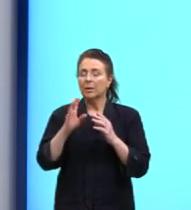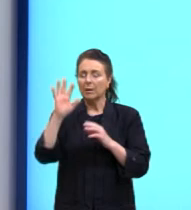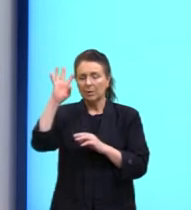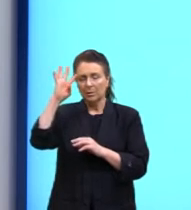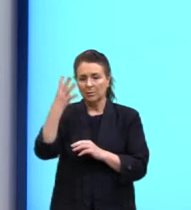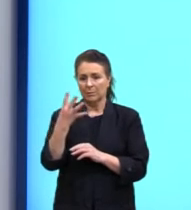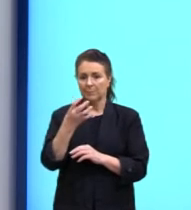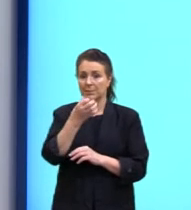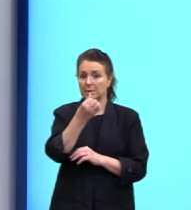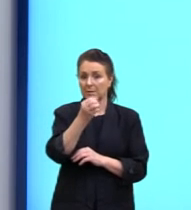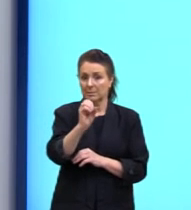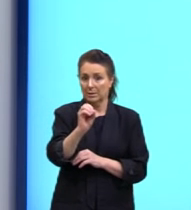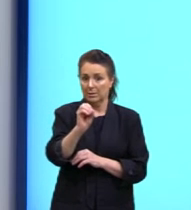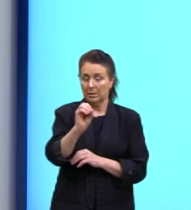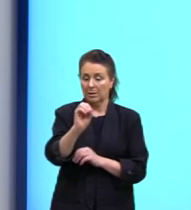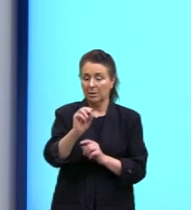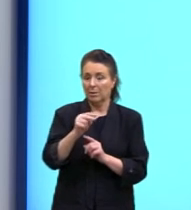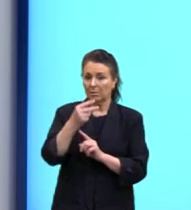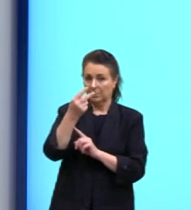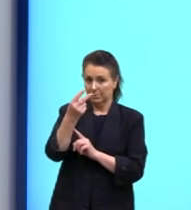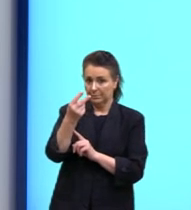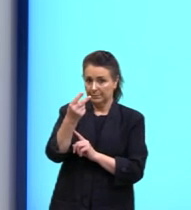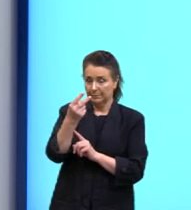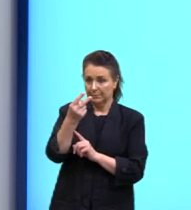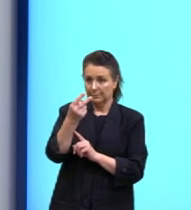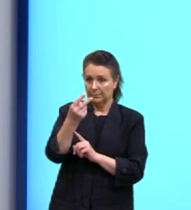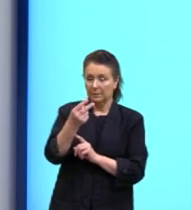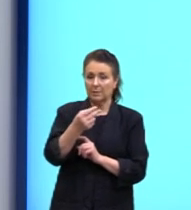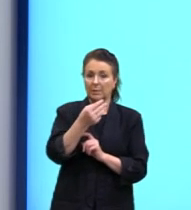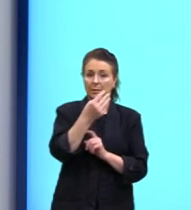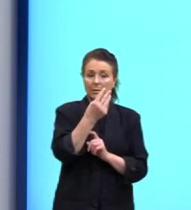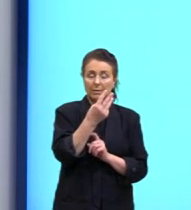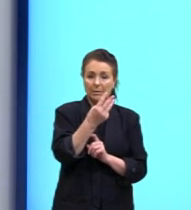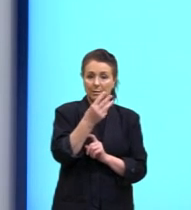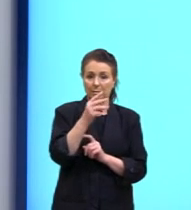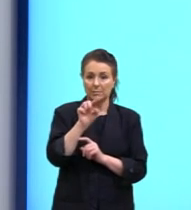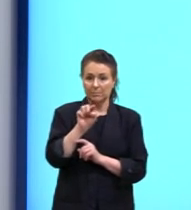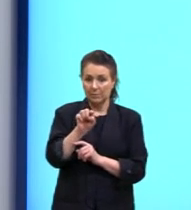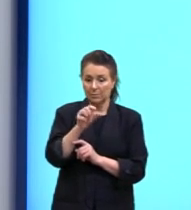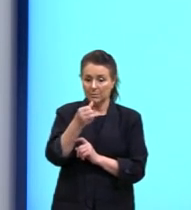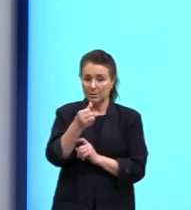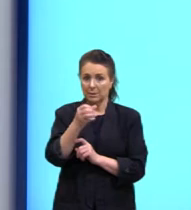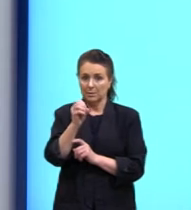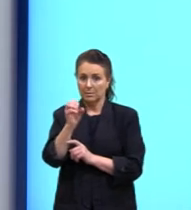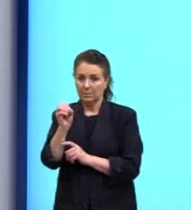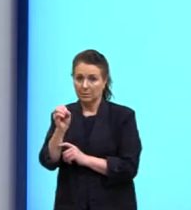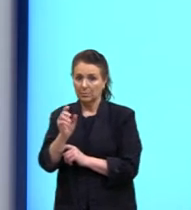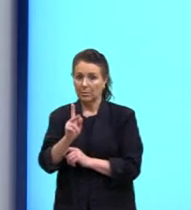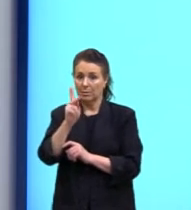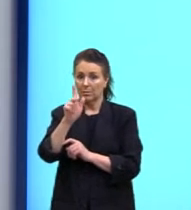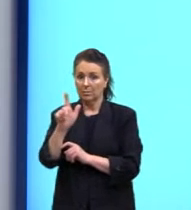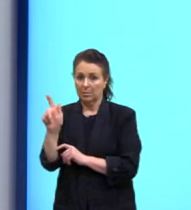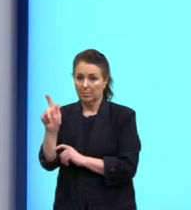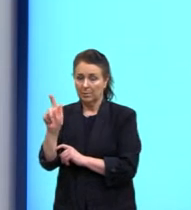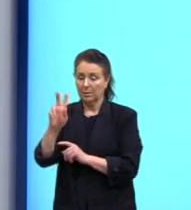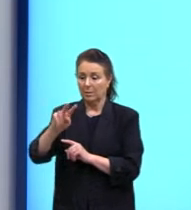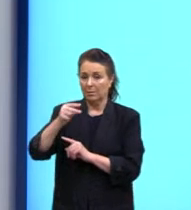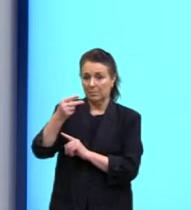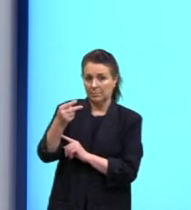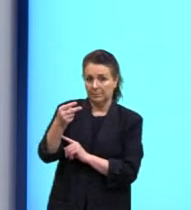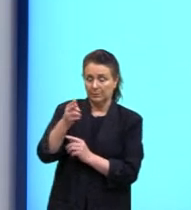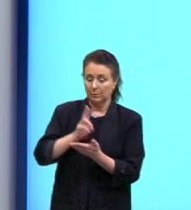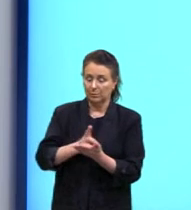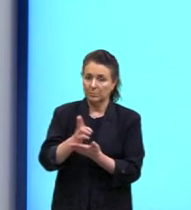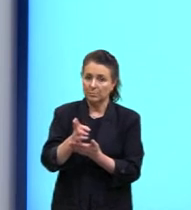60 ao quadrado é 3600 né quilograma ao quadrado permanece então